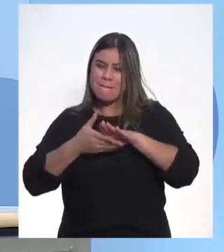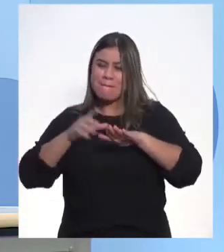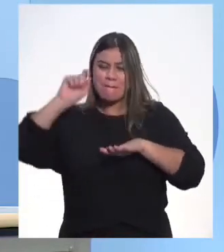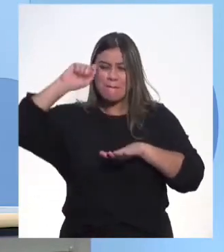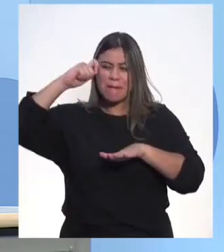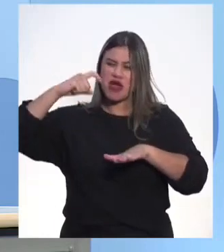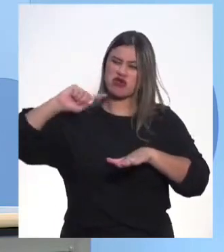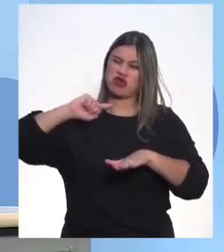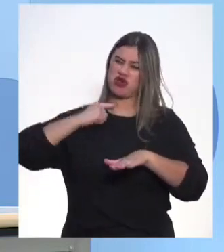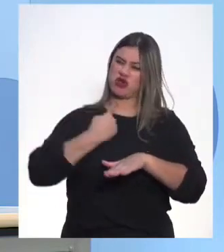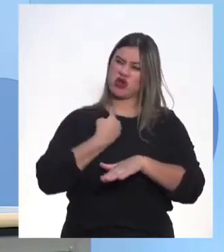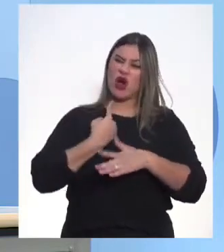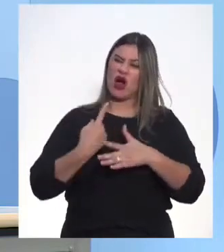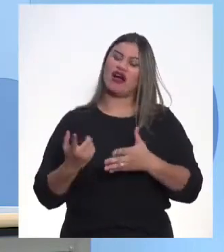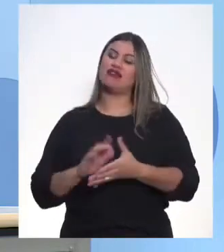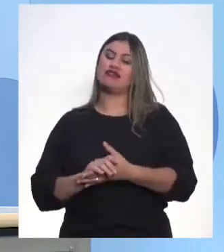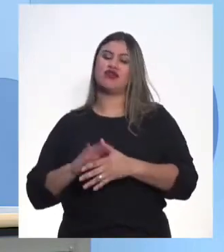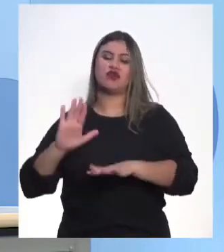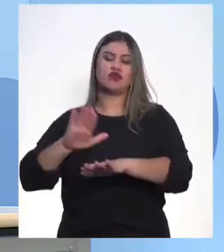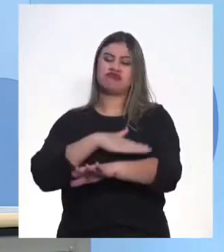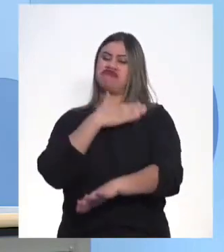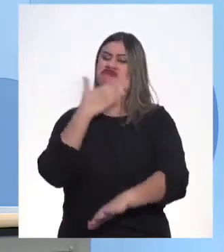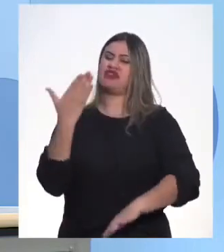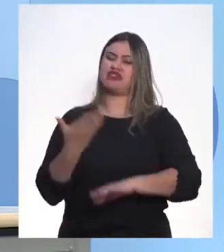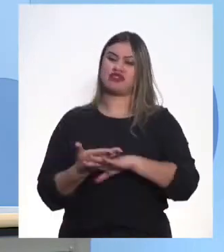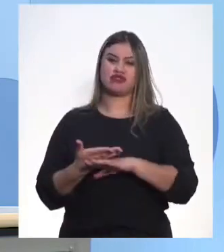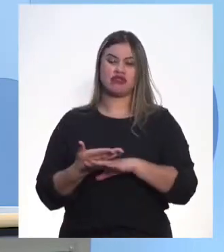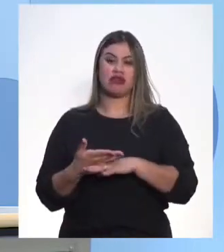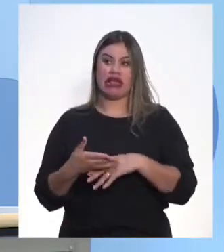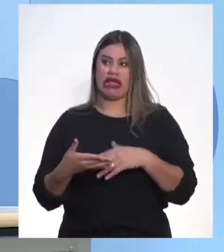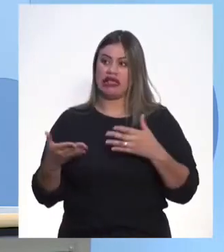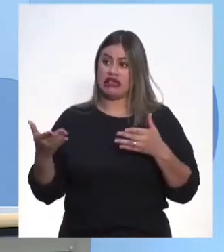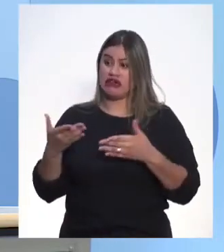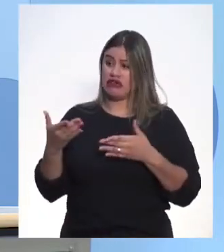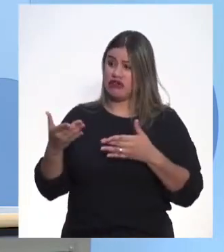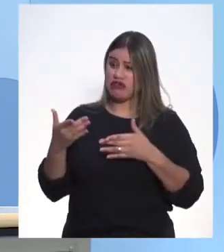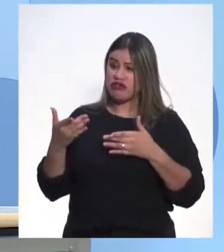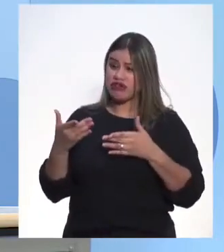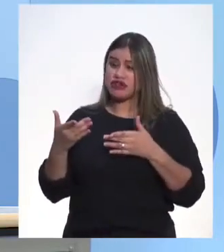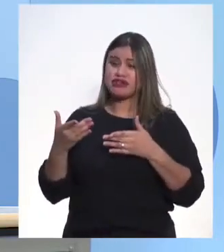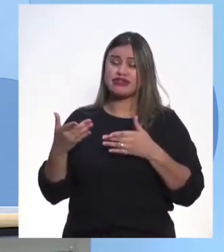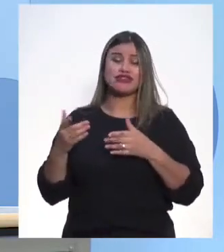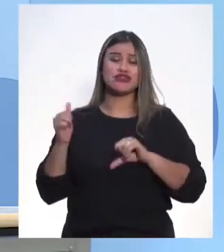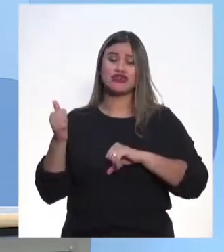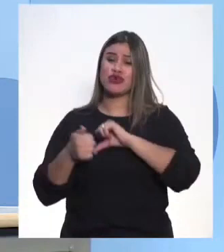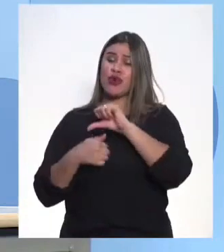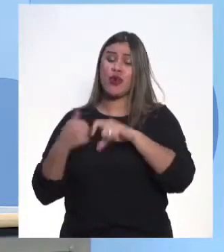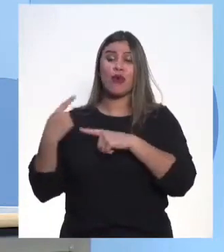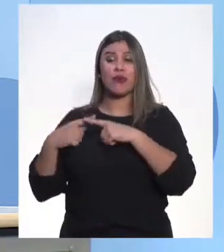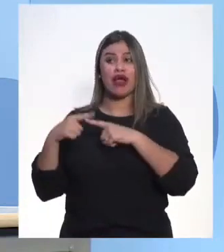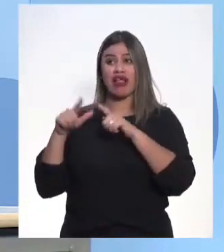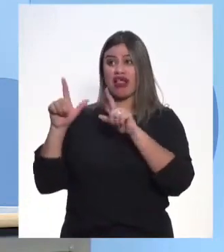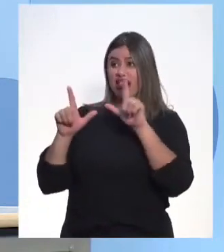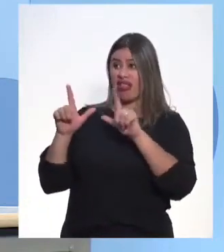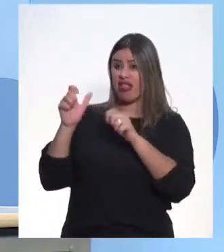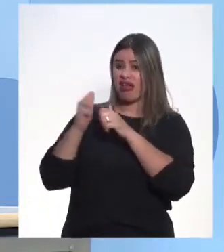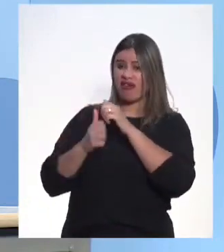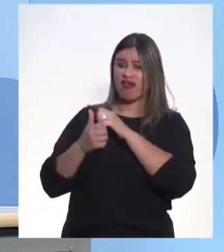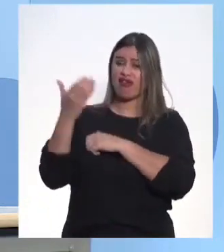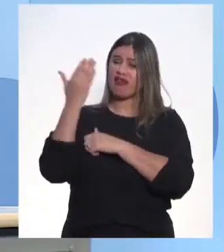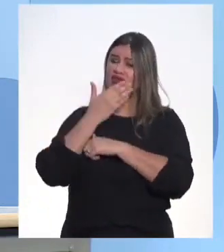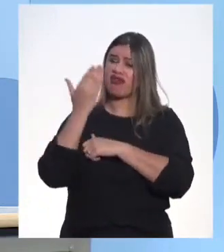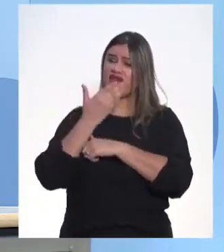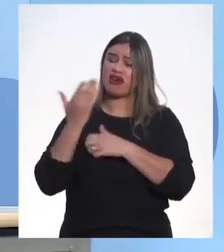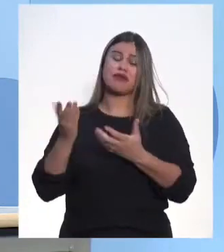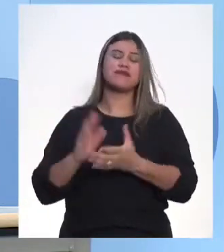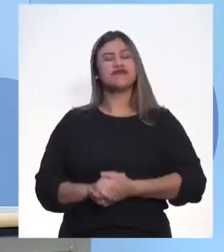Jogando bola aí o dia inteiro. E hoje, né, malemar acompanha aí o futebol, então acho que essa é uma característica. E também na questão da